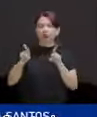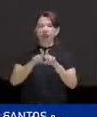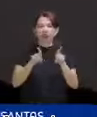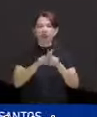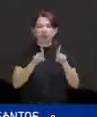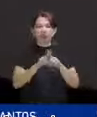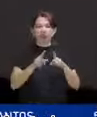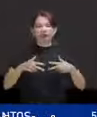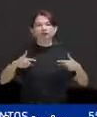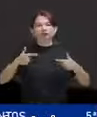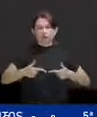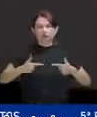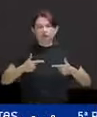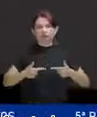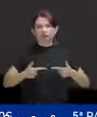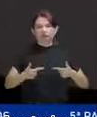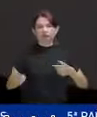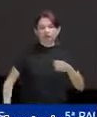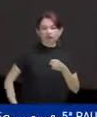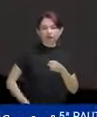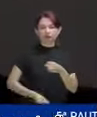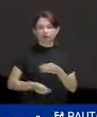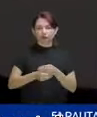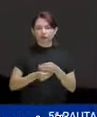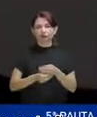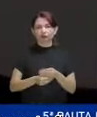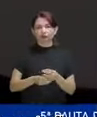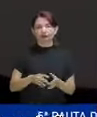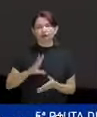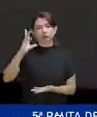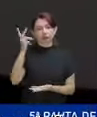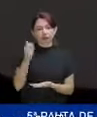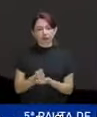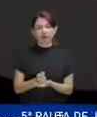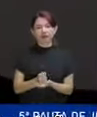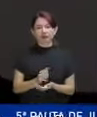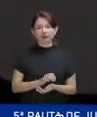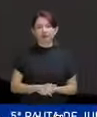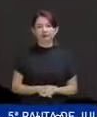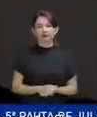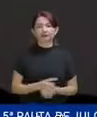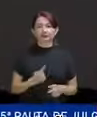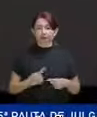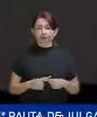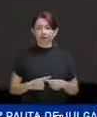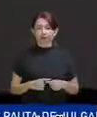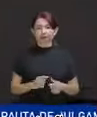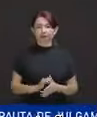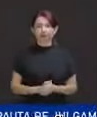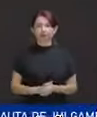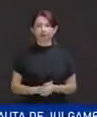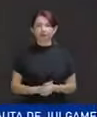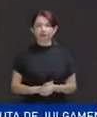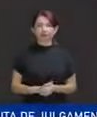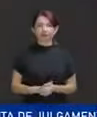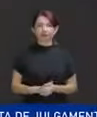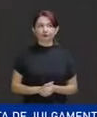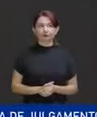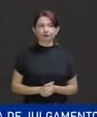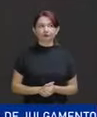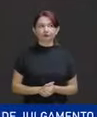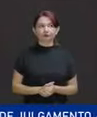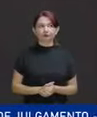devidamente enfrentada e fundamentada na decisão embargada, e não existindo qualquer omissão a ser suprida. Há de frisar ainda,